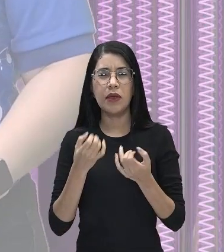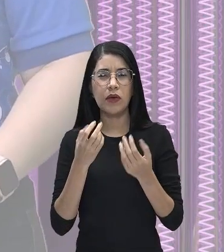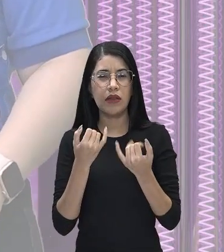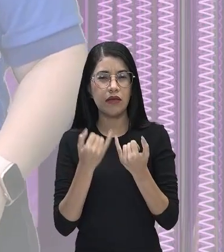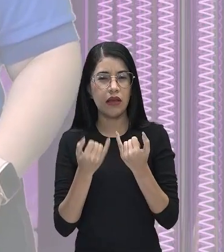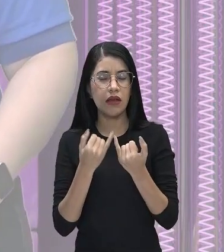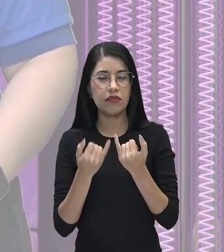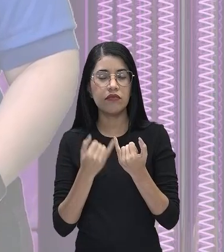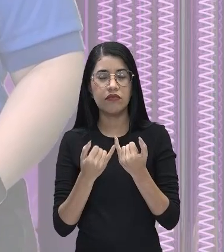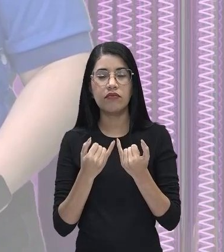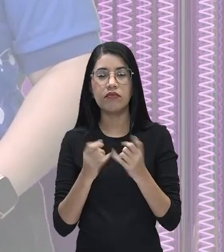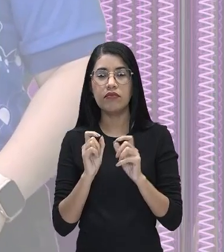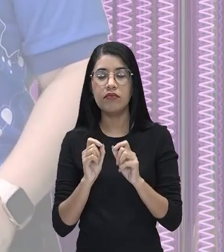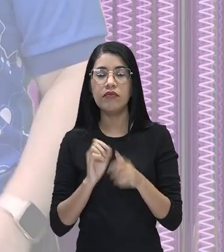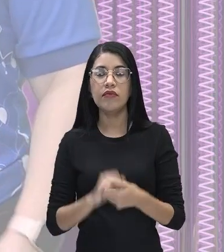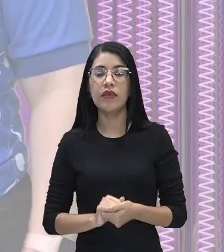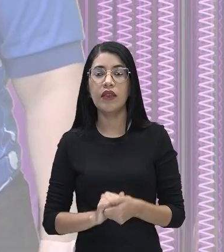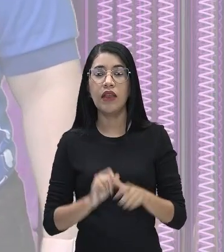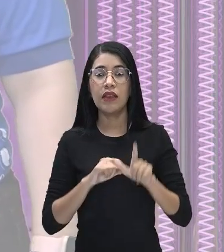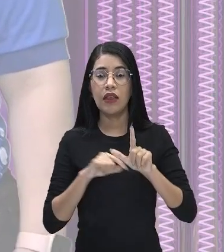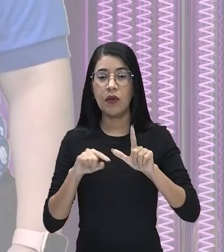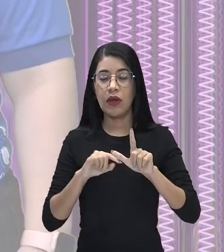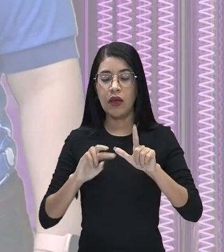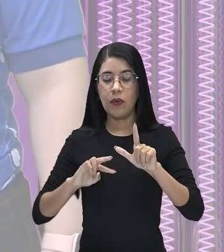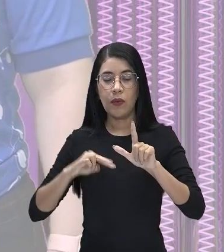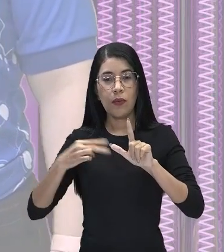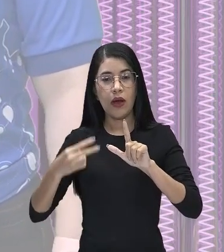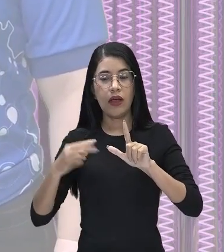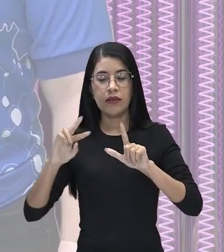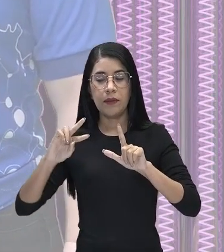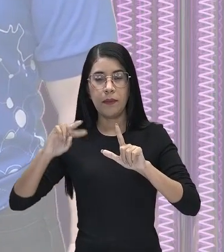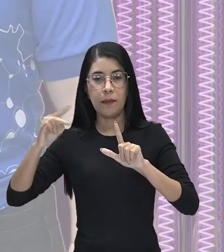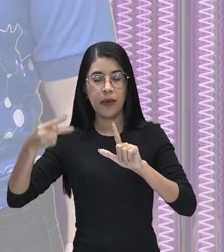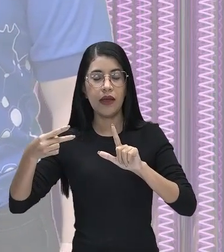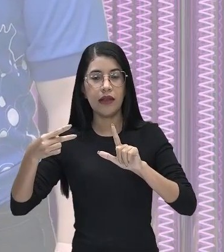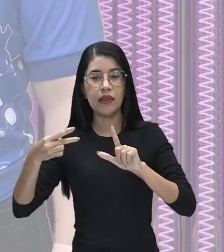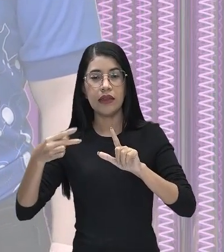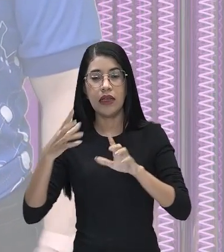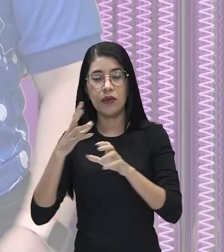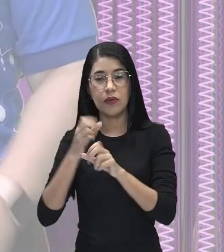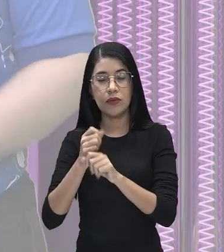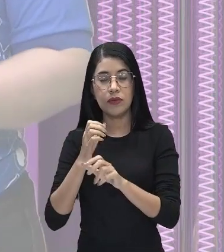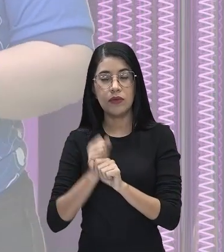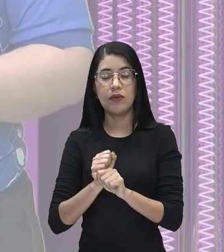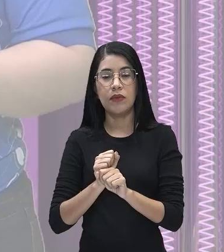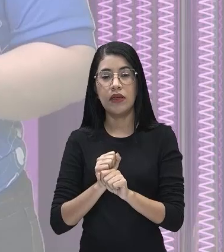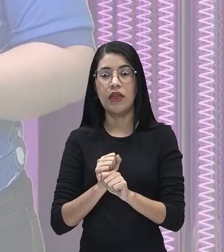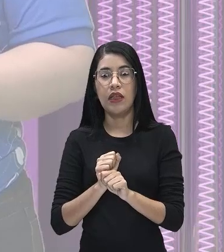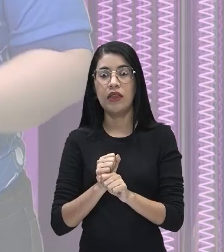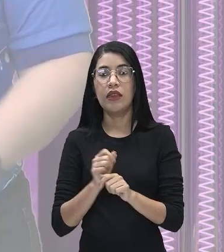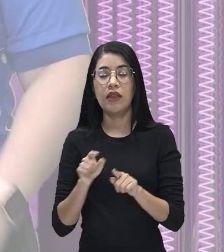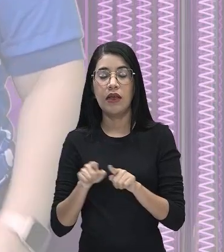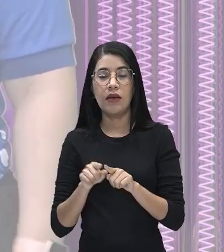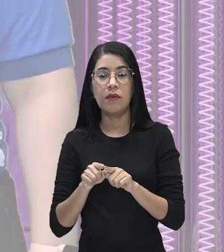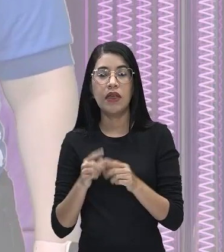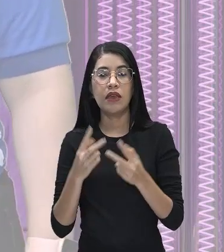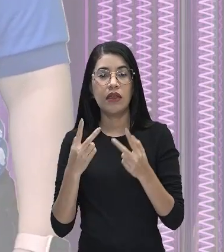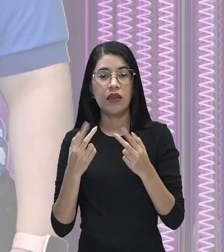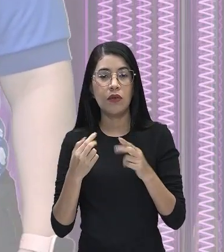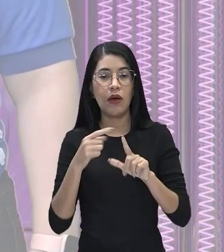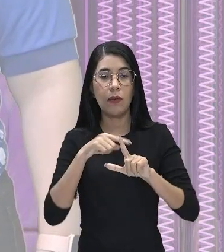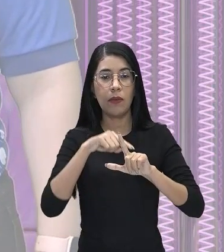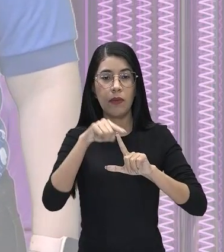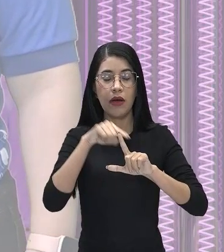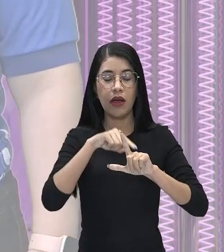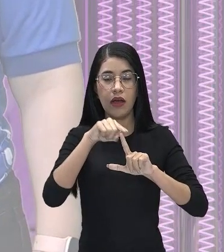os quadrados dos catetos. Quando eu somo os dois quadrados dos catetos, tem a mesma medida do